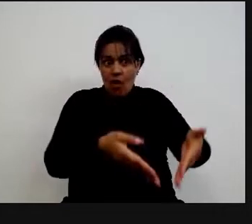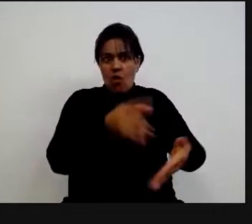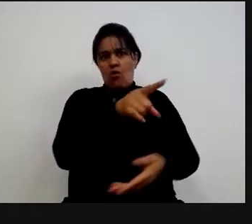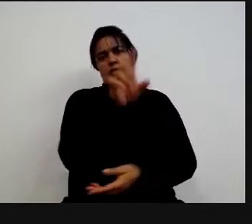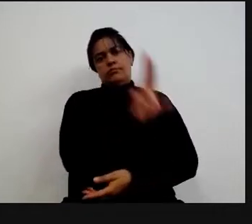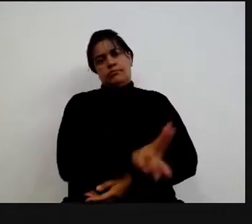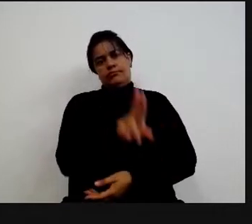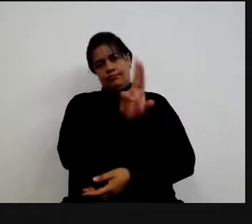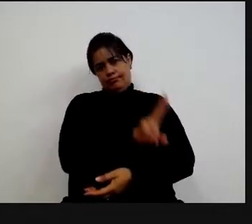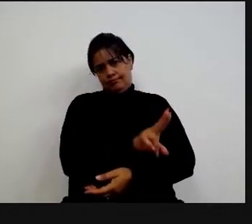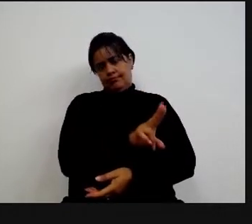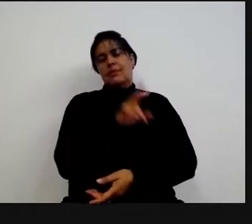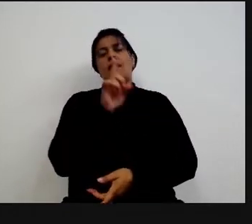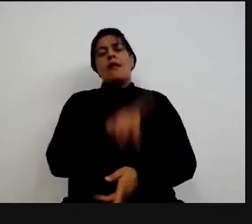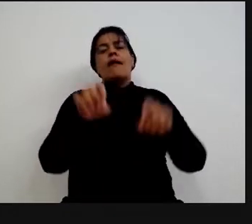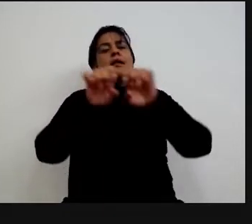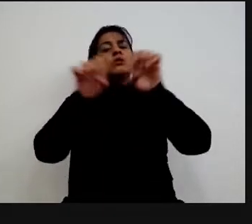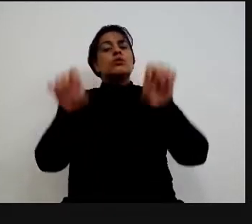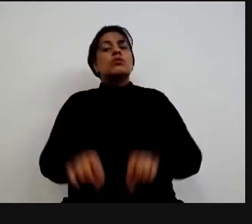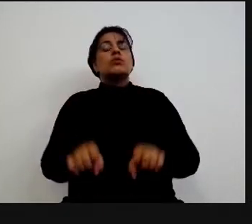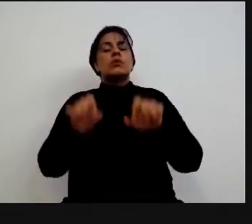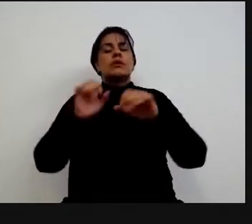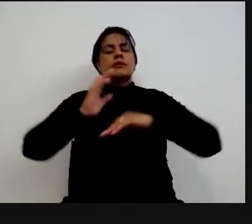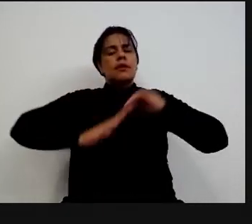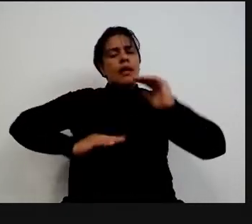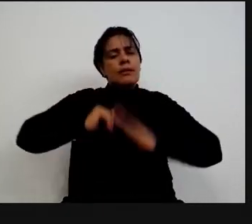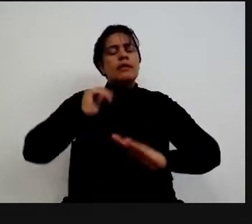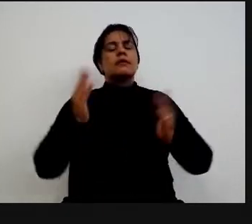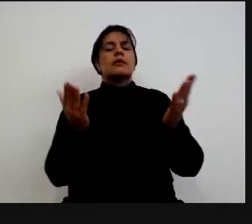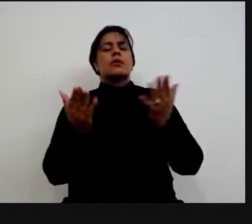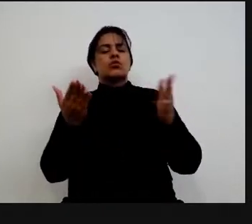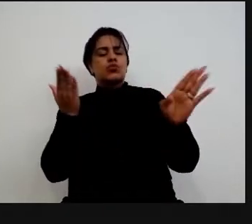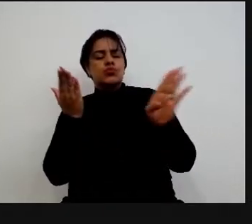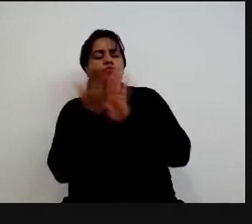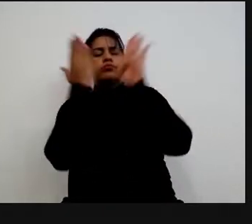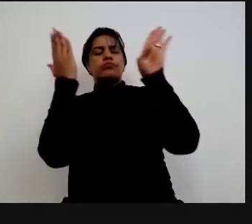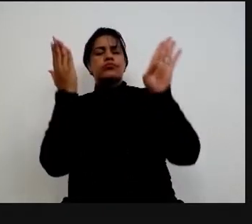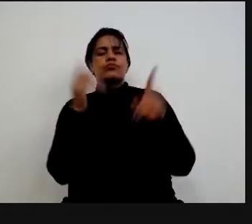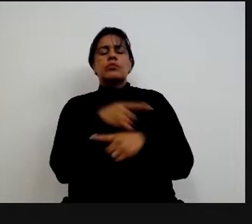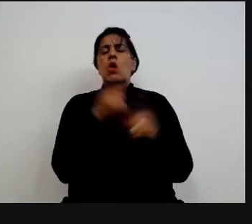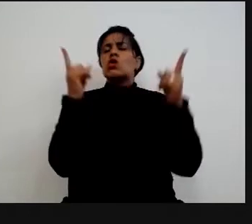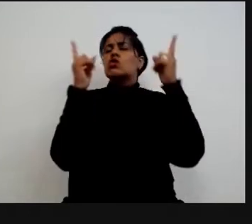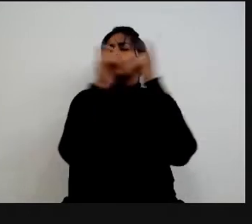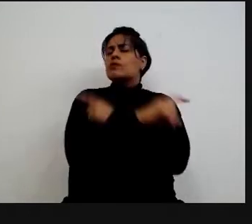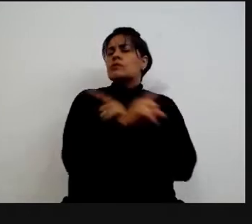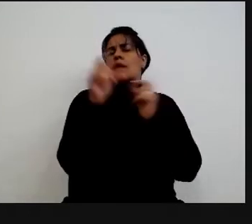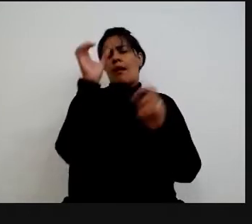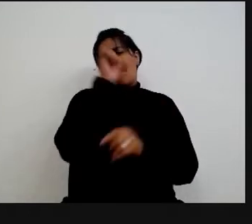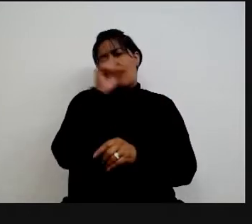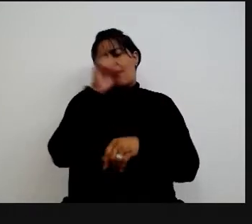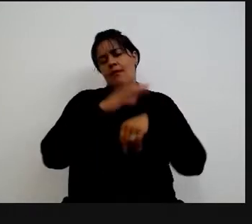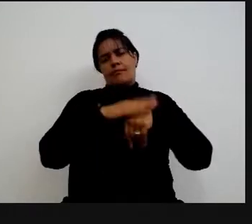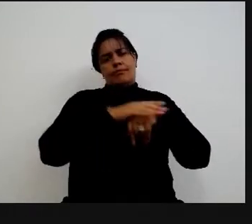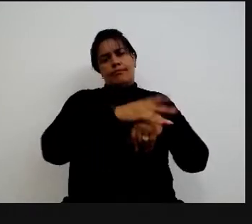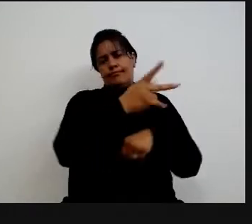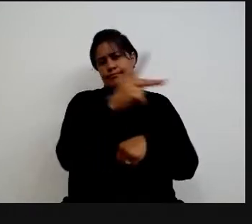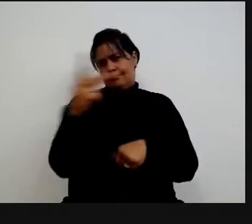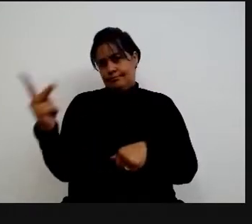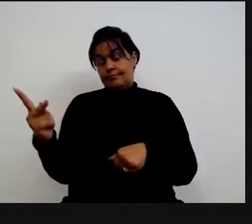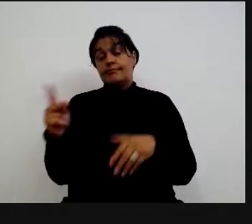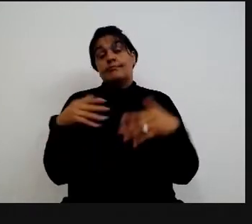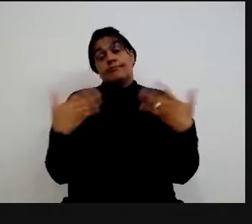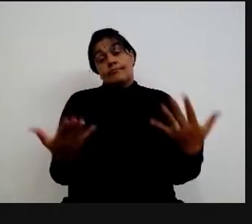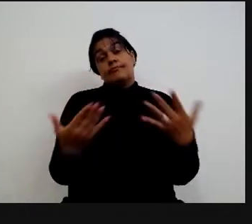nele. A estrutura de capacitação, o diagnóstico da dificuldade de aprendizagem tem que partir dele. Então, cada